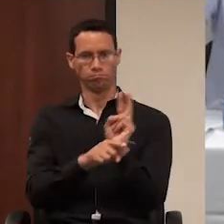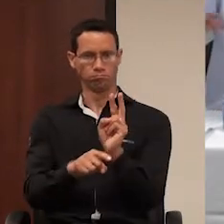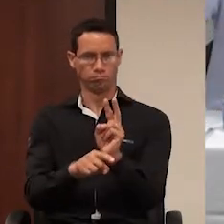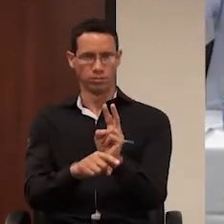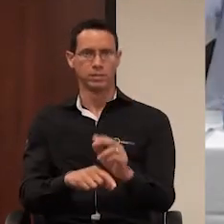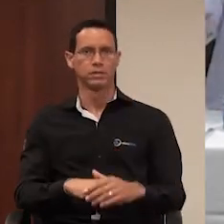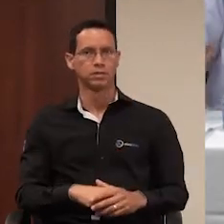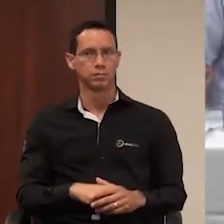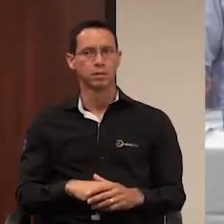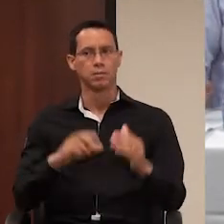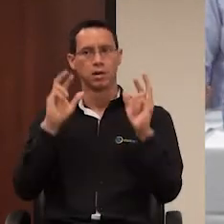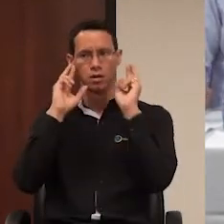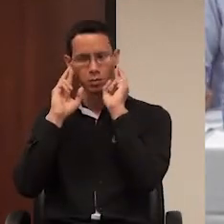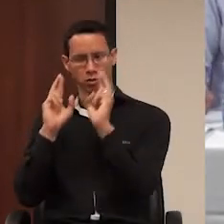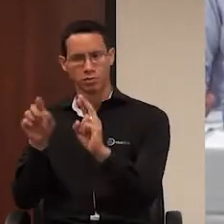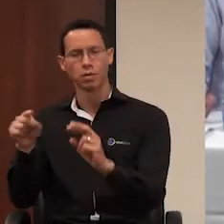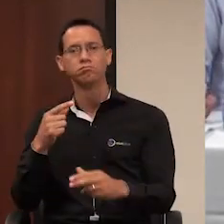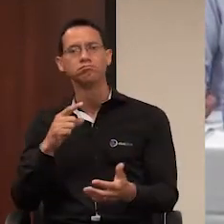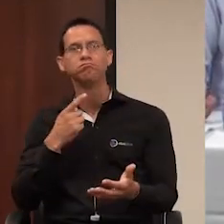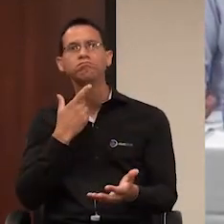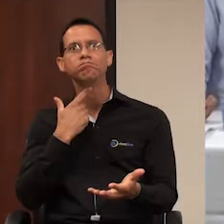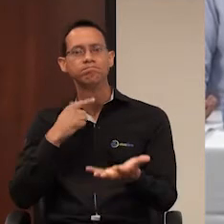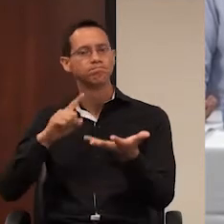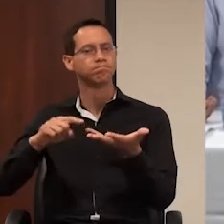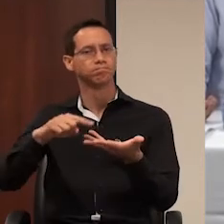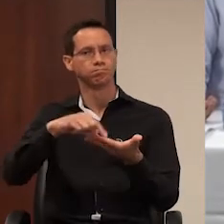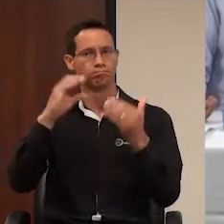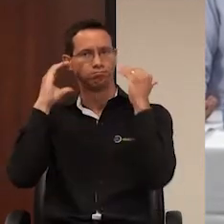respeitando os interesses do curatelado.